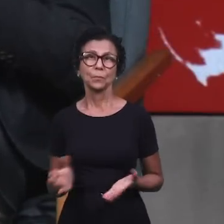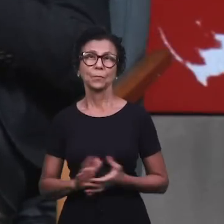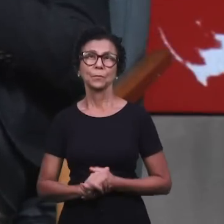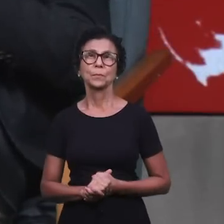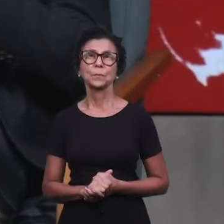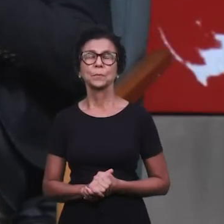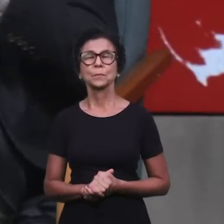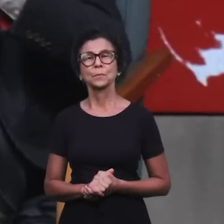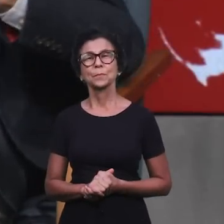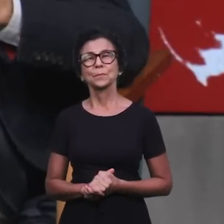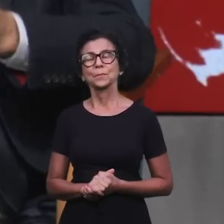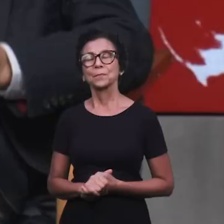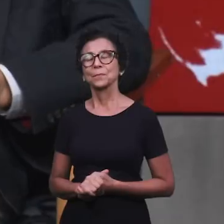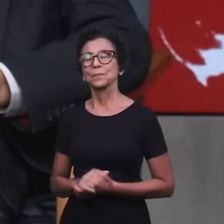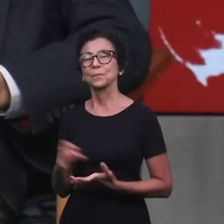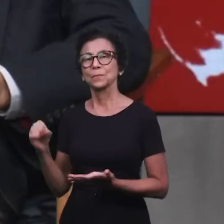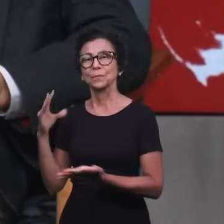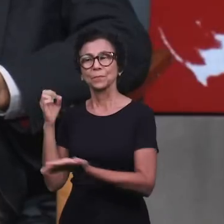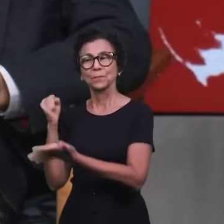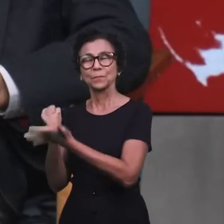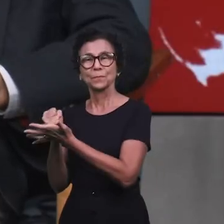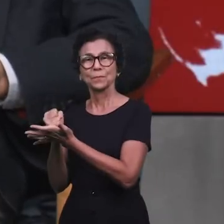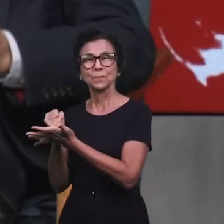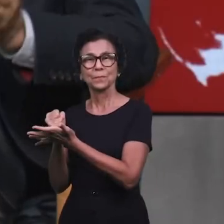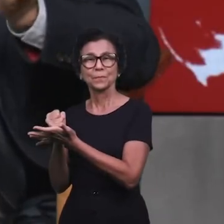é o novo pacto.